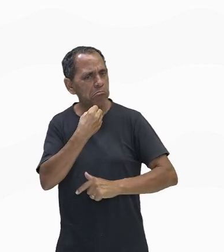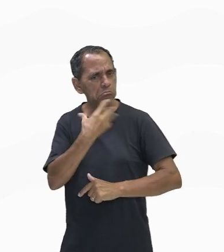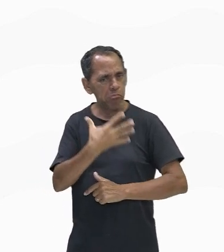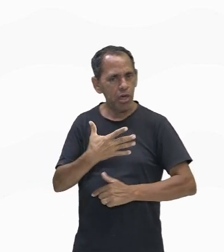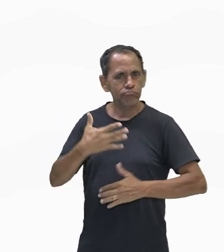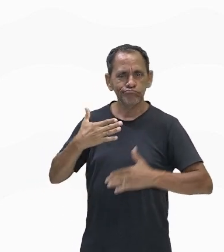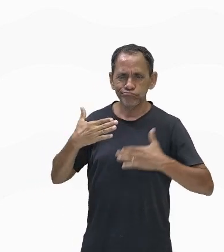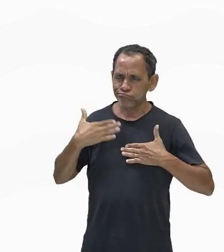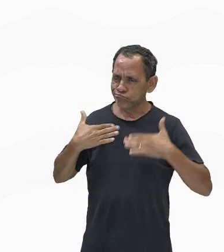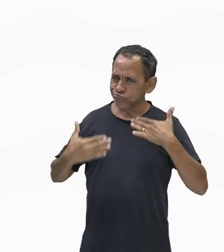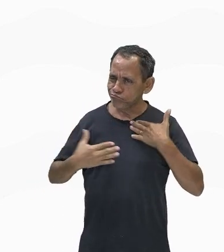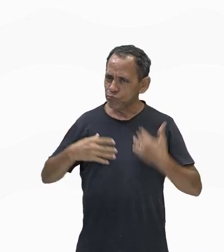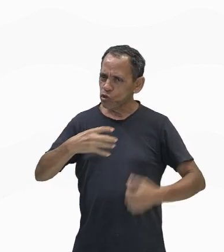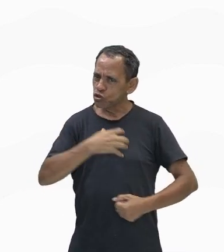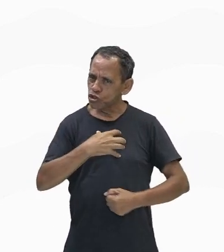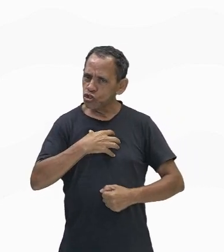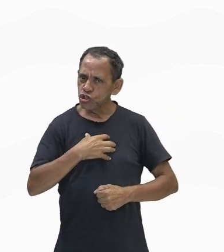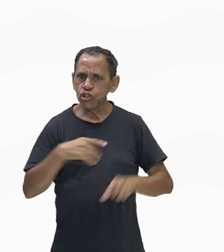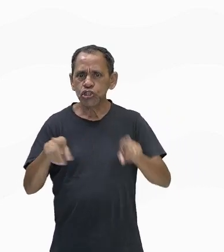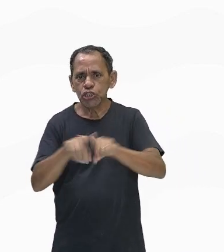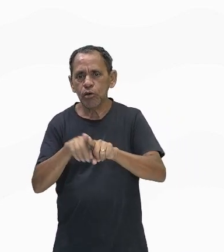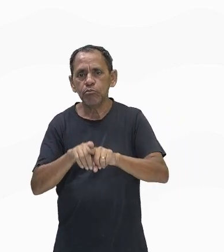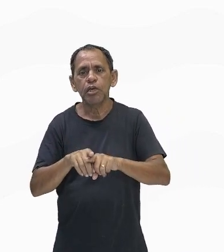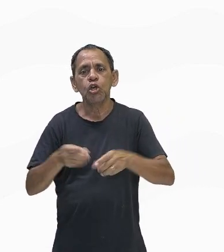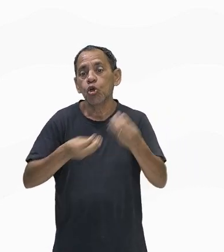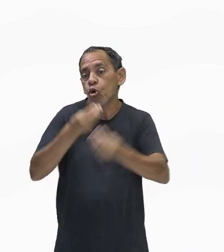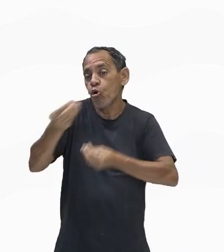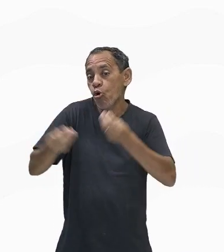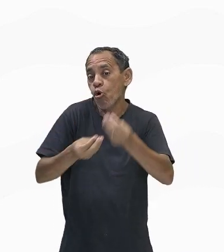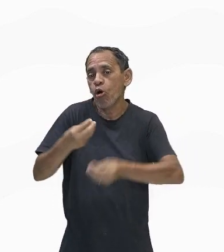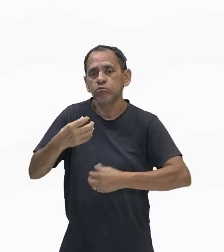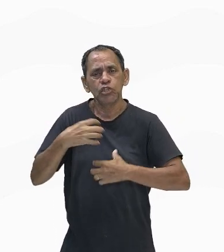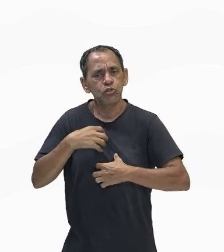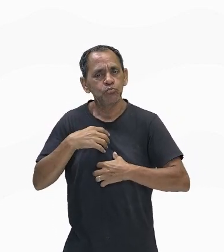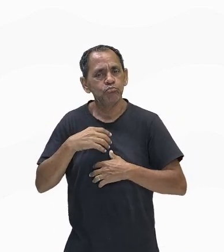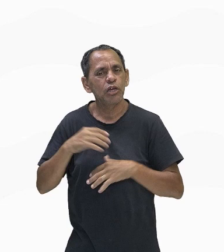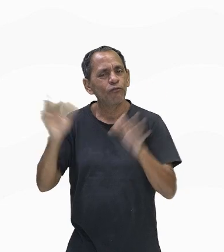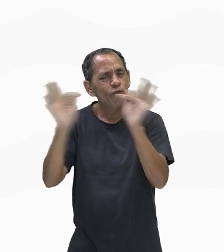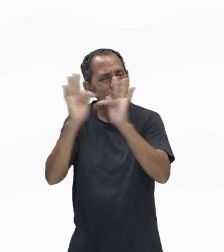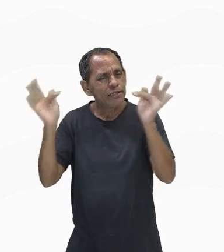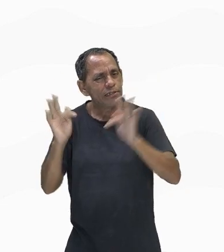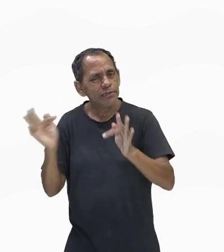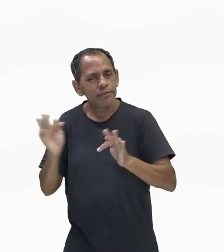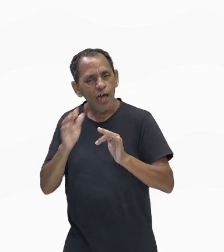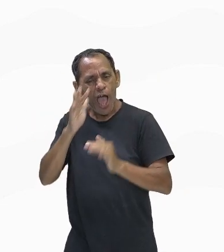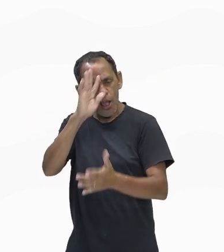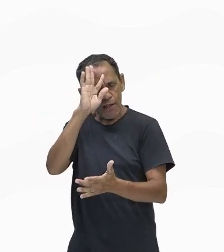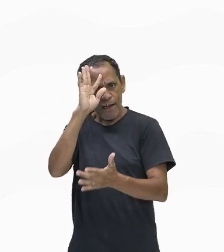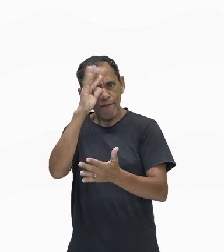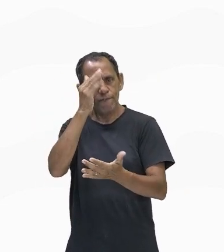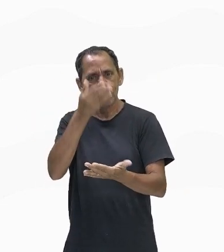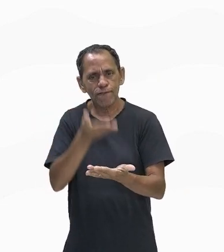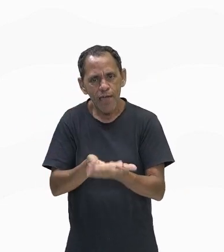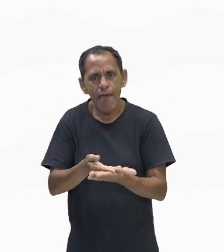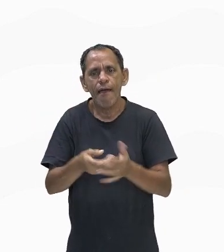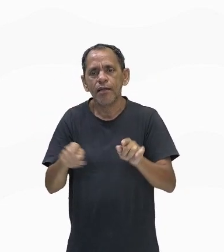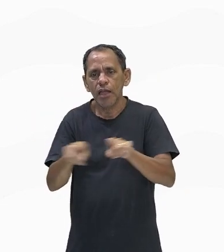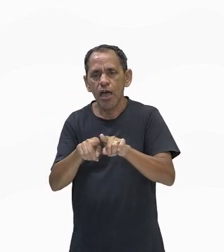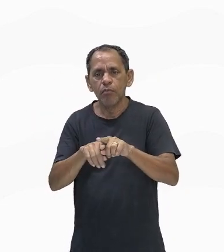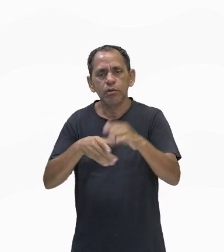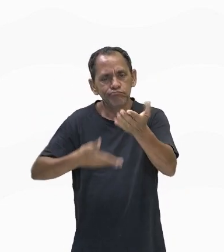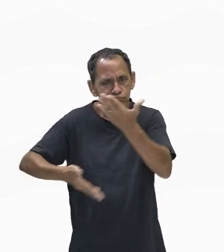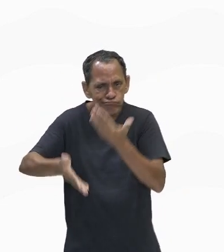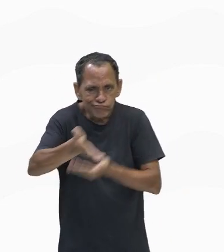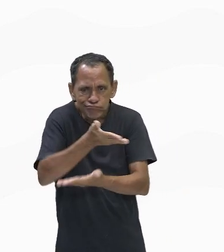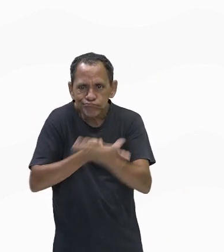dessa forma, aumenta também os nossos sentimentos de felicidade, de confiança e envolvimento com o mundo e com os